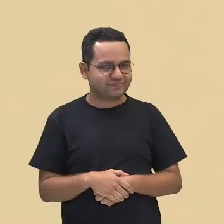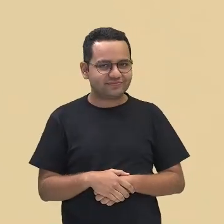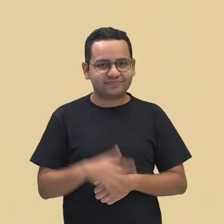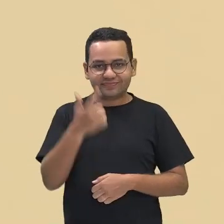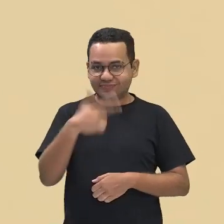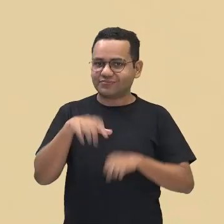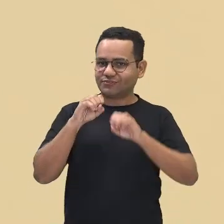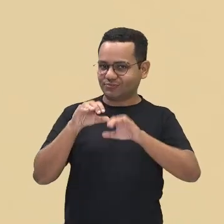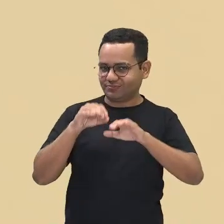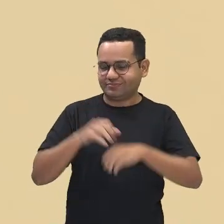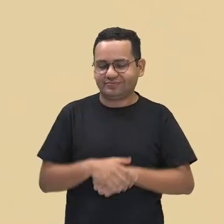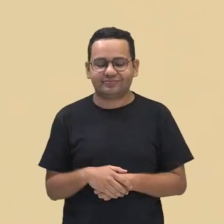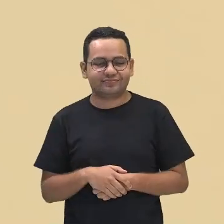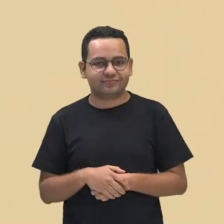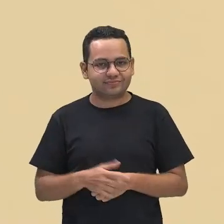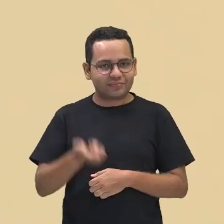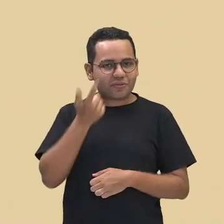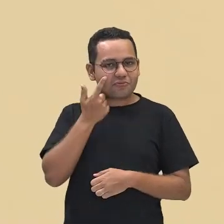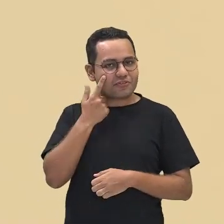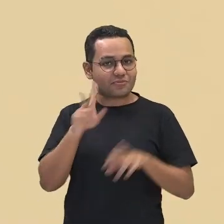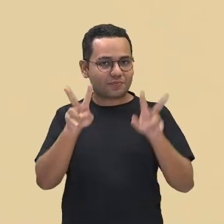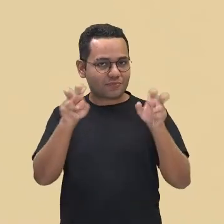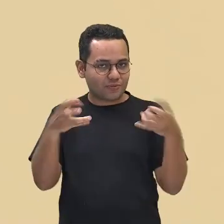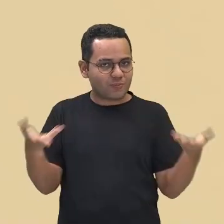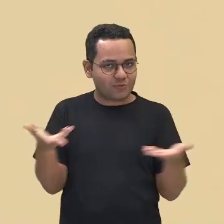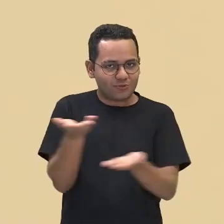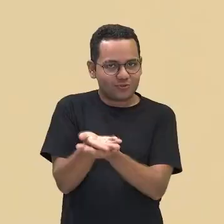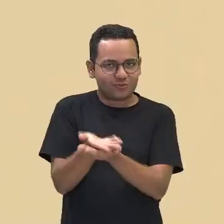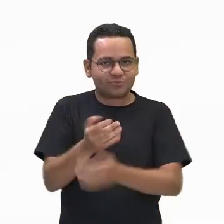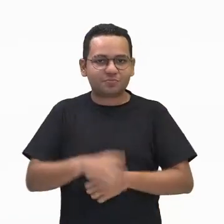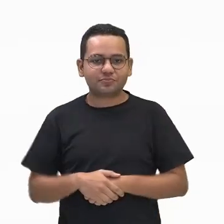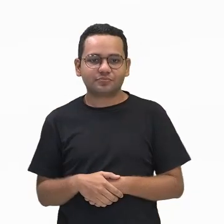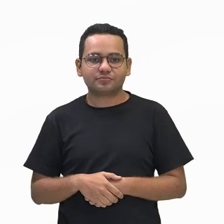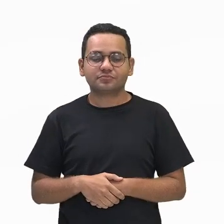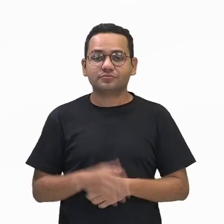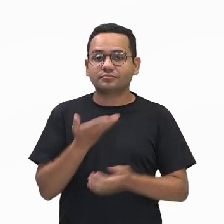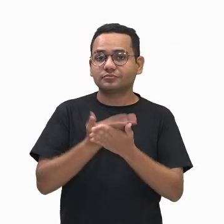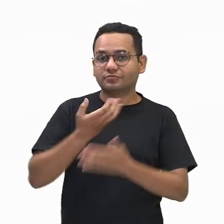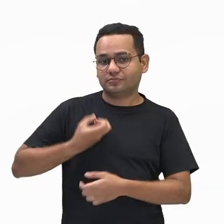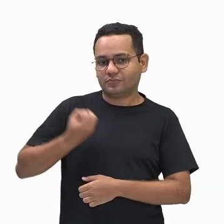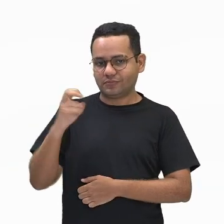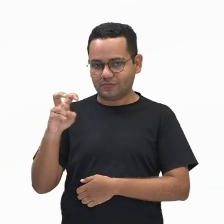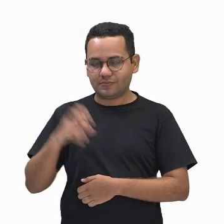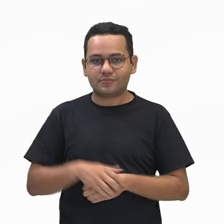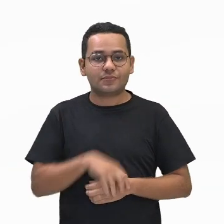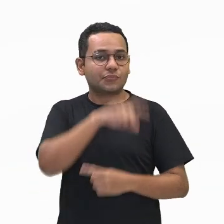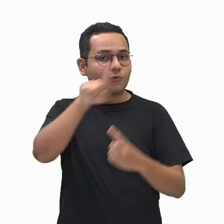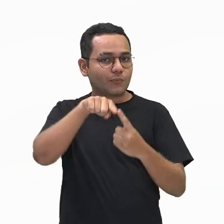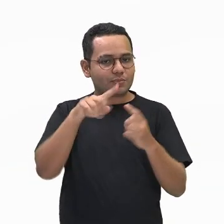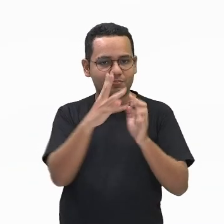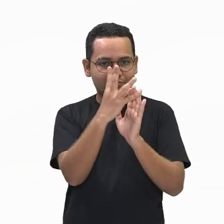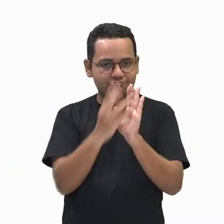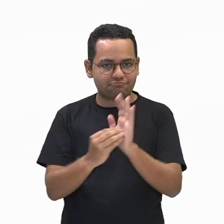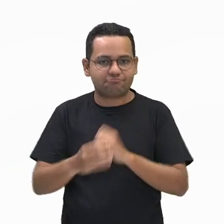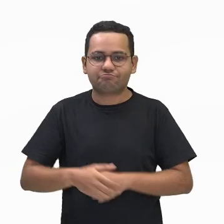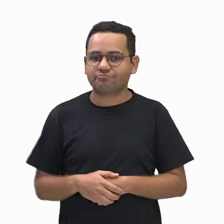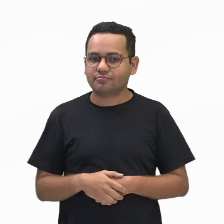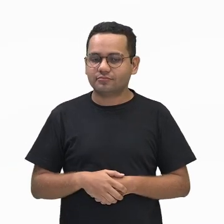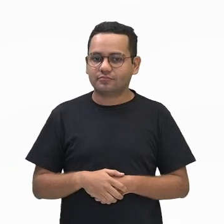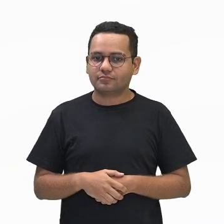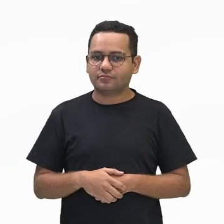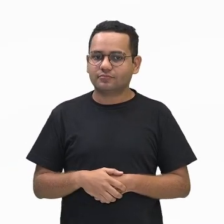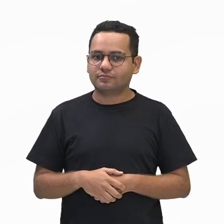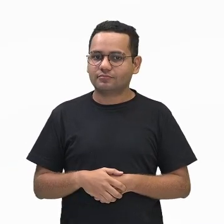ministrar esta aula. Vem comigo conhecer o tema da nossa aula. A aula de número 5 tem como objeto de